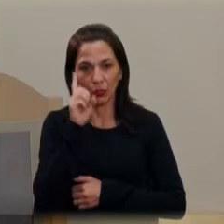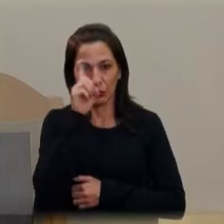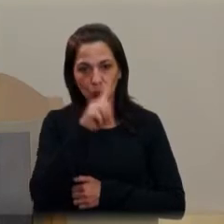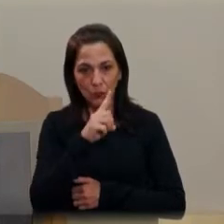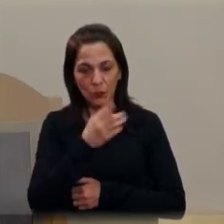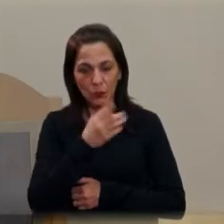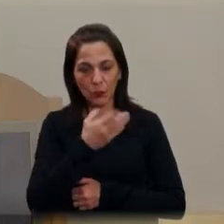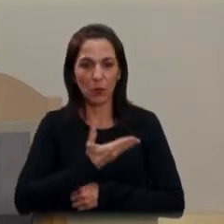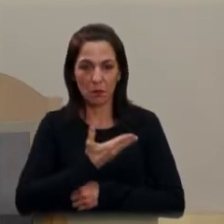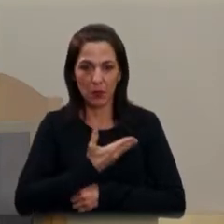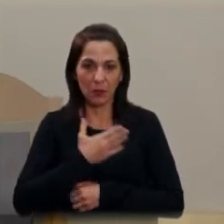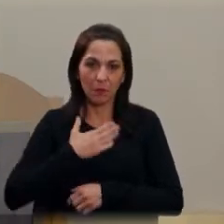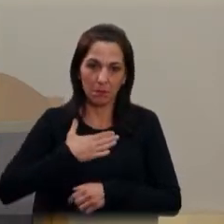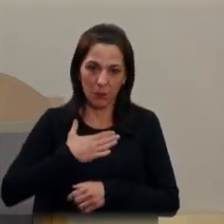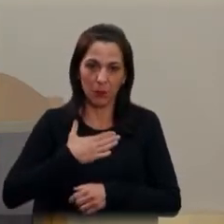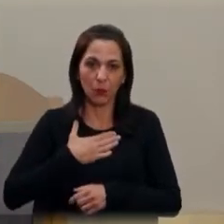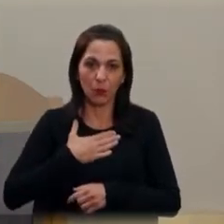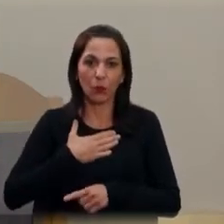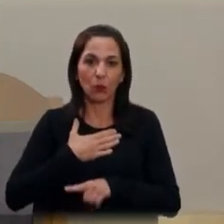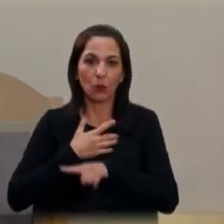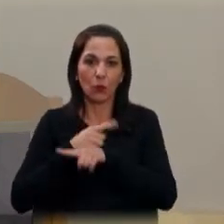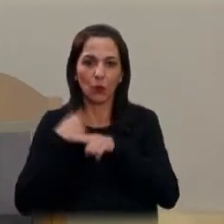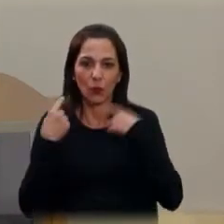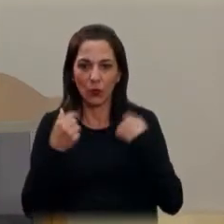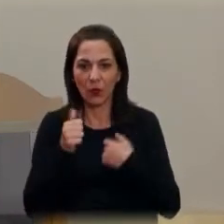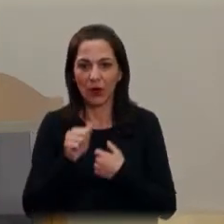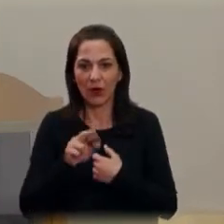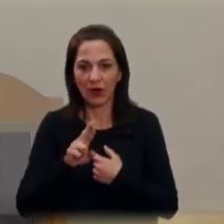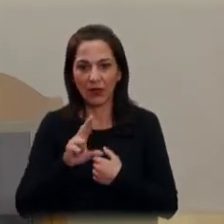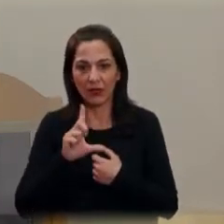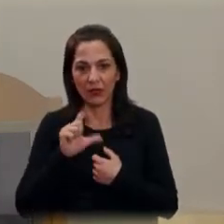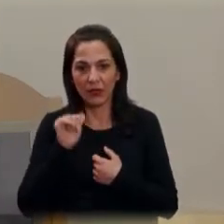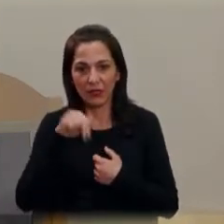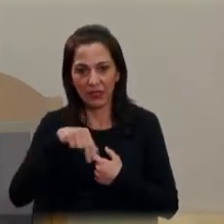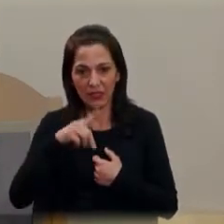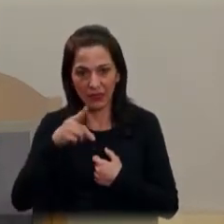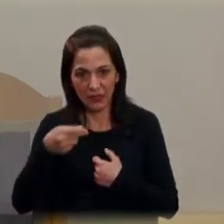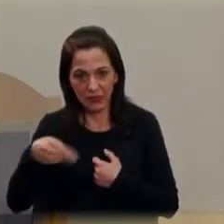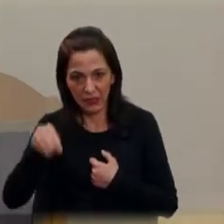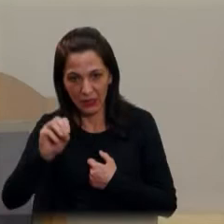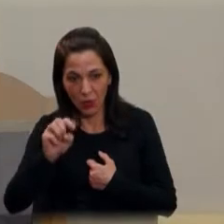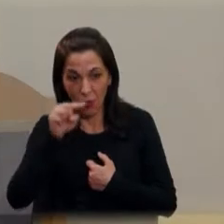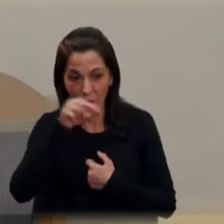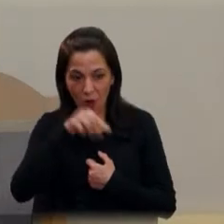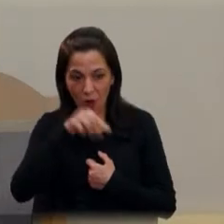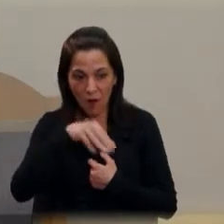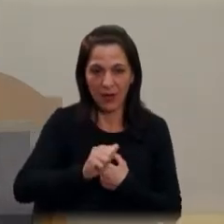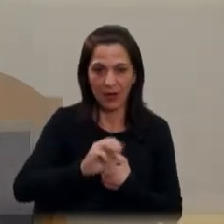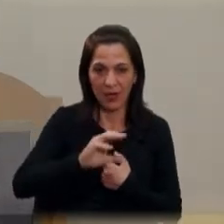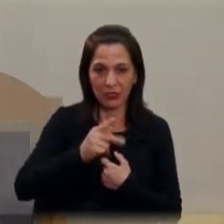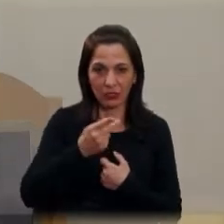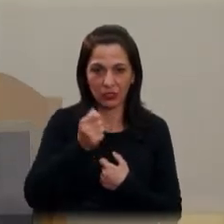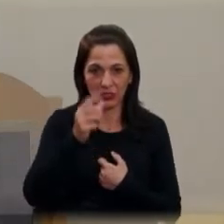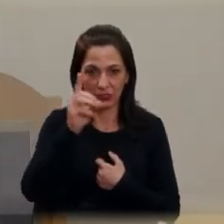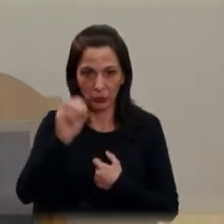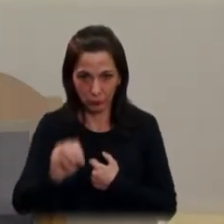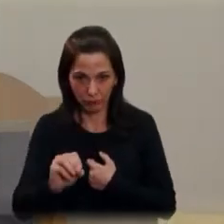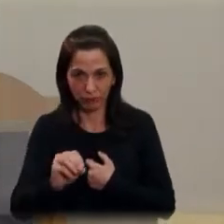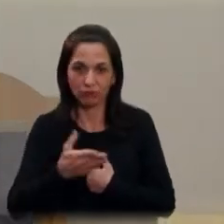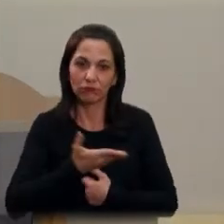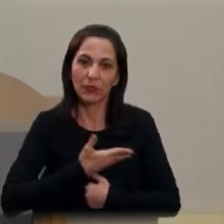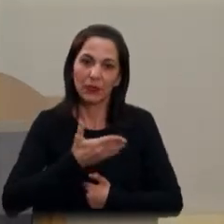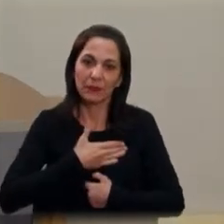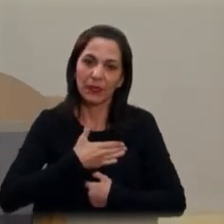um grande amigo, conhecido como Arlindão dos Machados. Um amigo de coração, um amigo de todas as